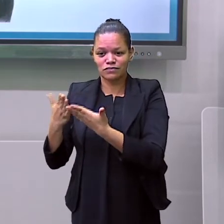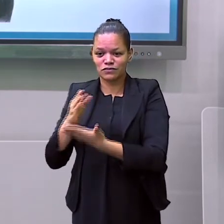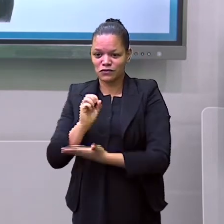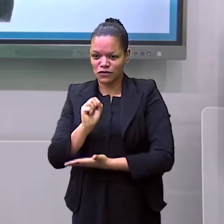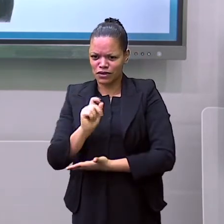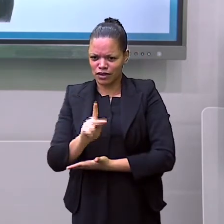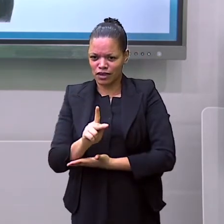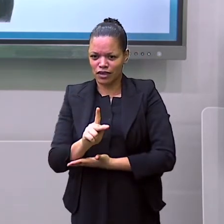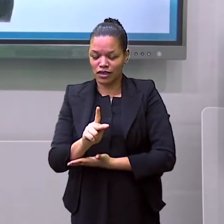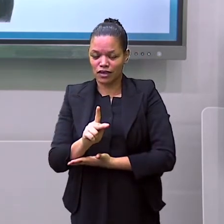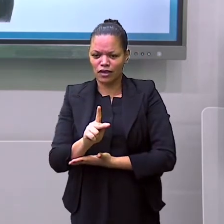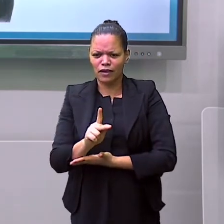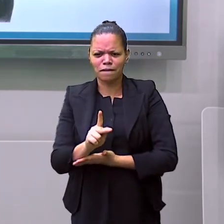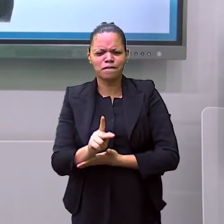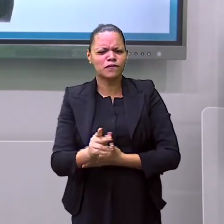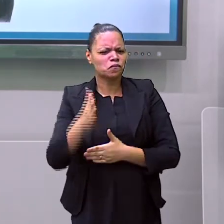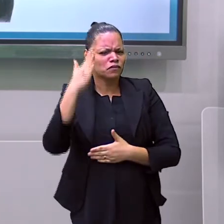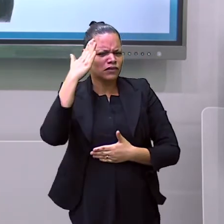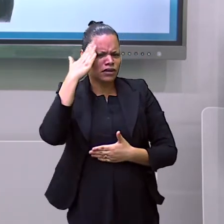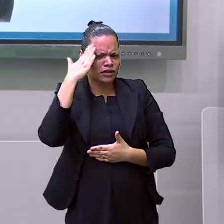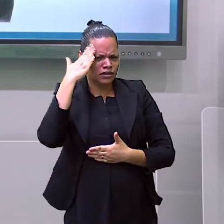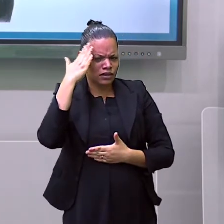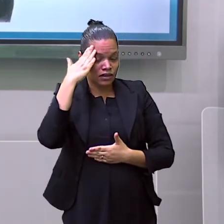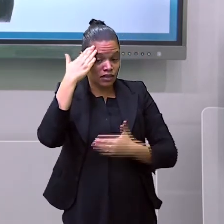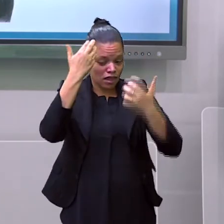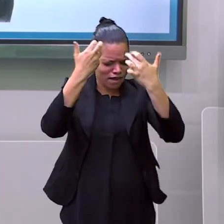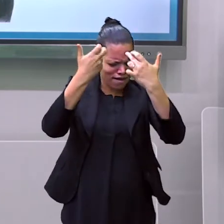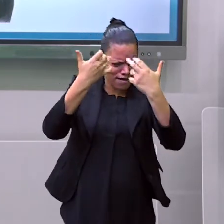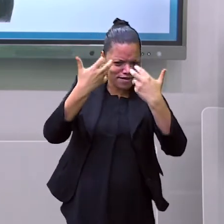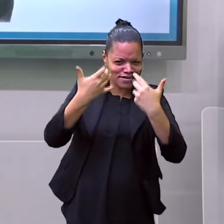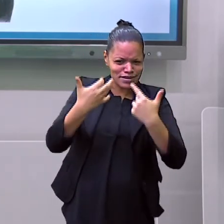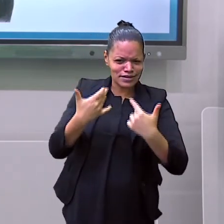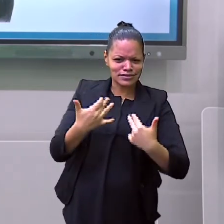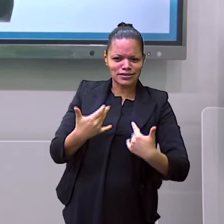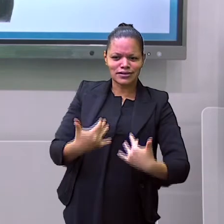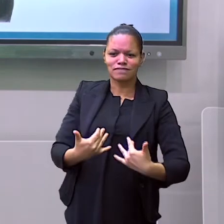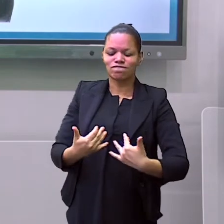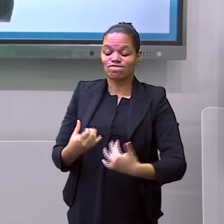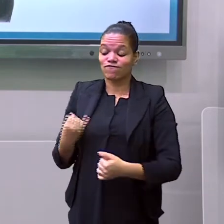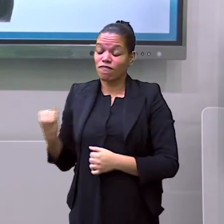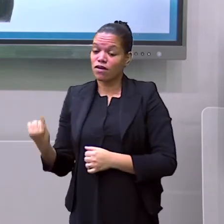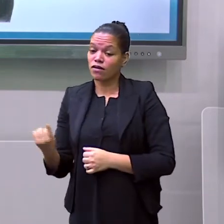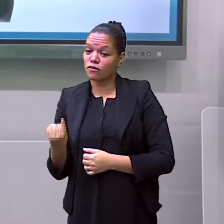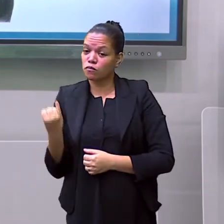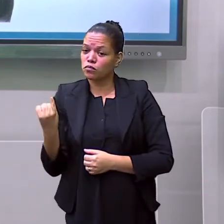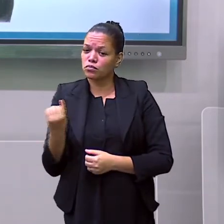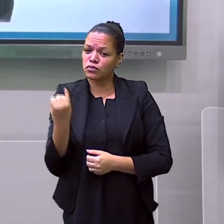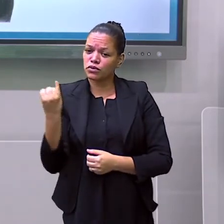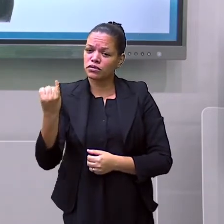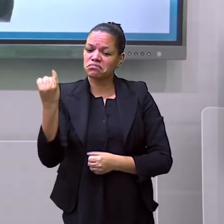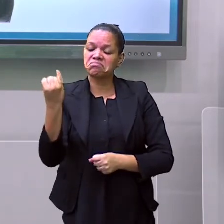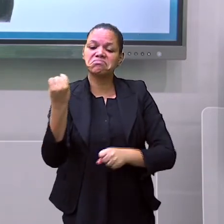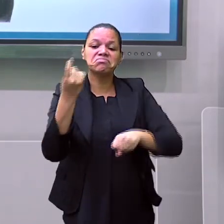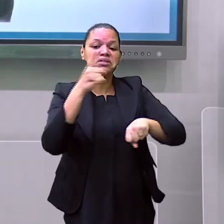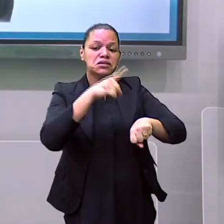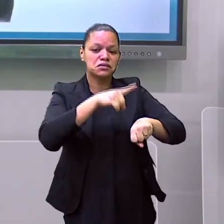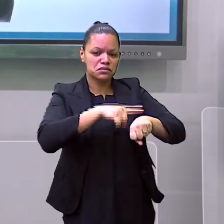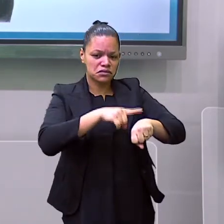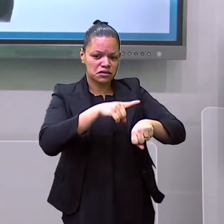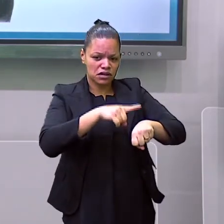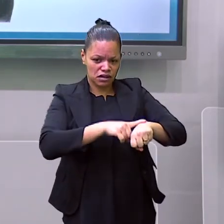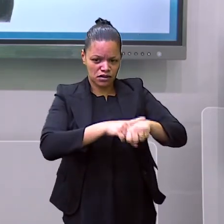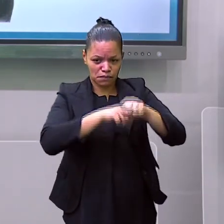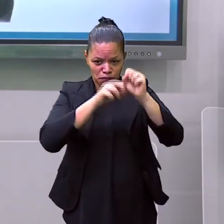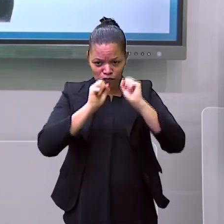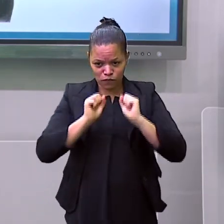que a gente descreve esse tempo, como que é importante saber da descrição desse tempo, caso alguém